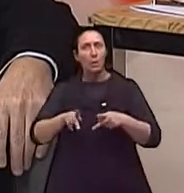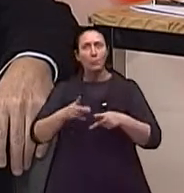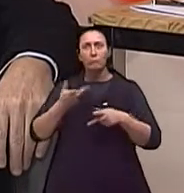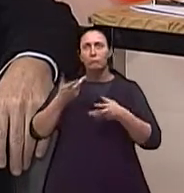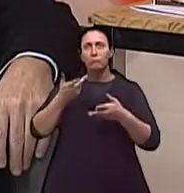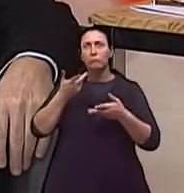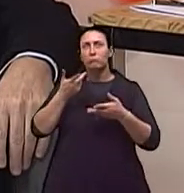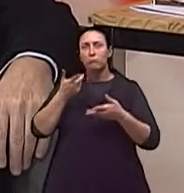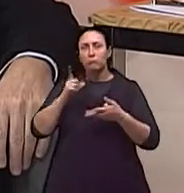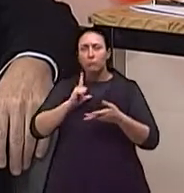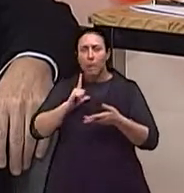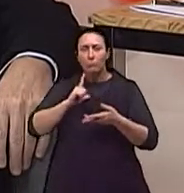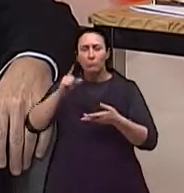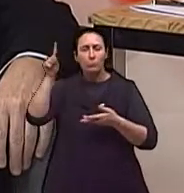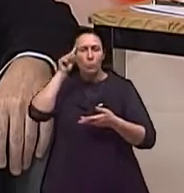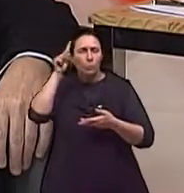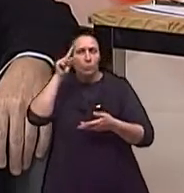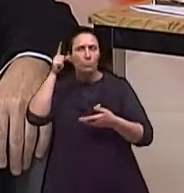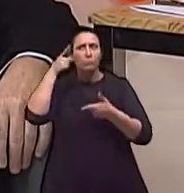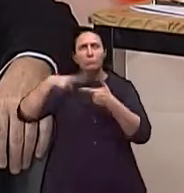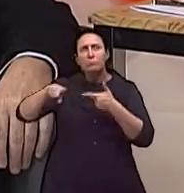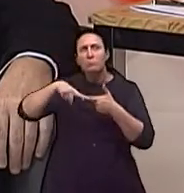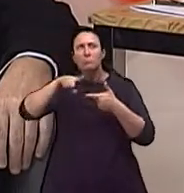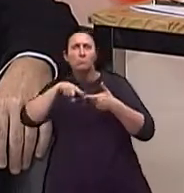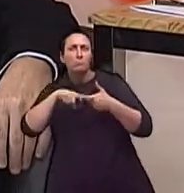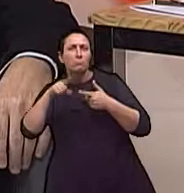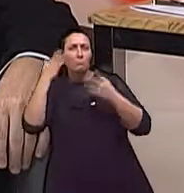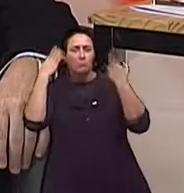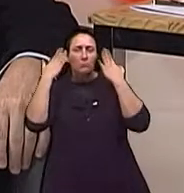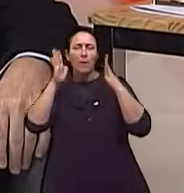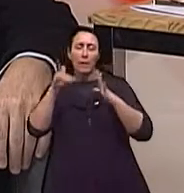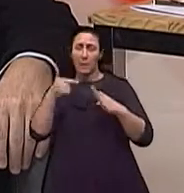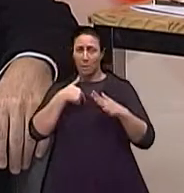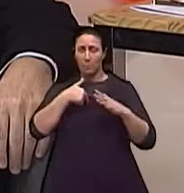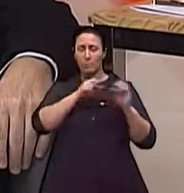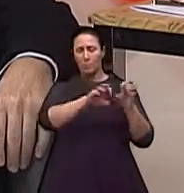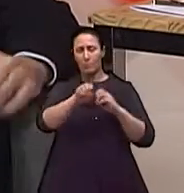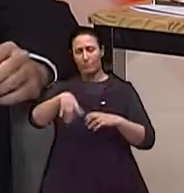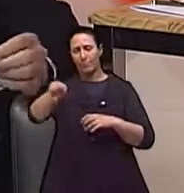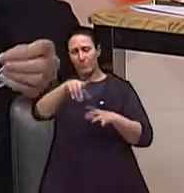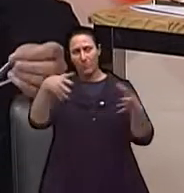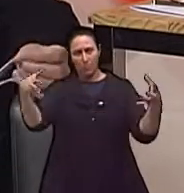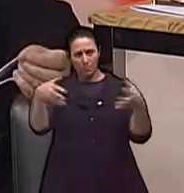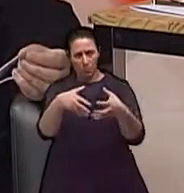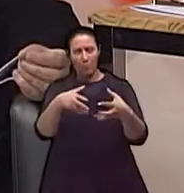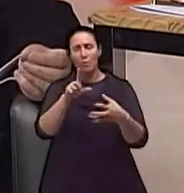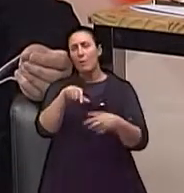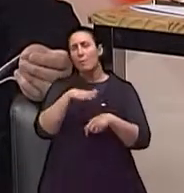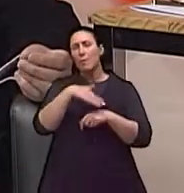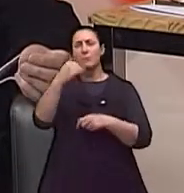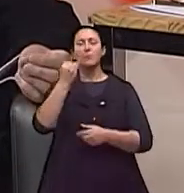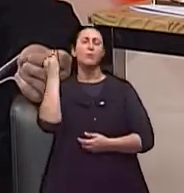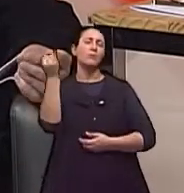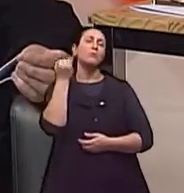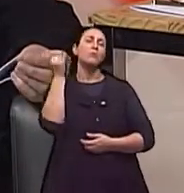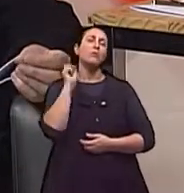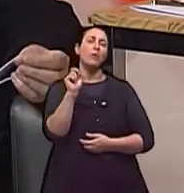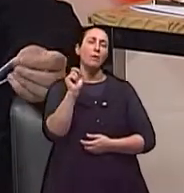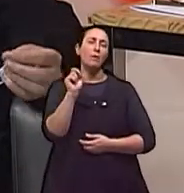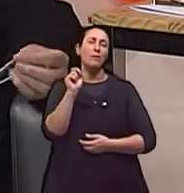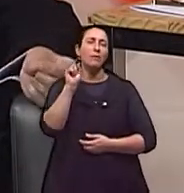né E claro a gente também ensina muito aos alunos que o que vale mesmo é a